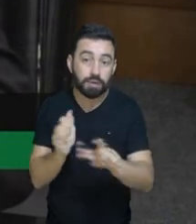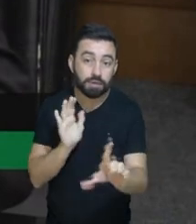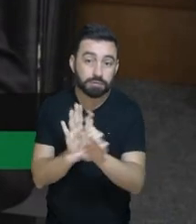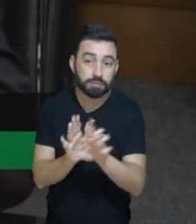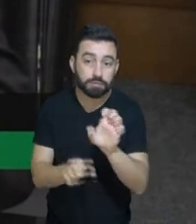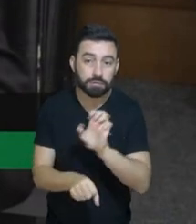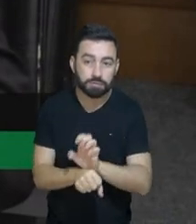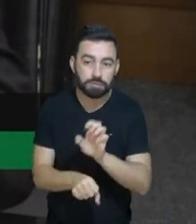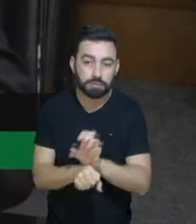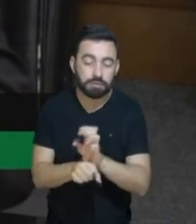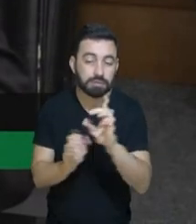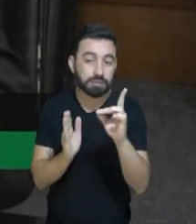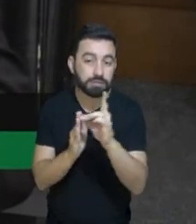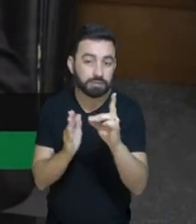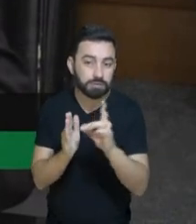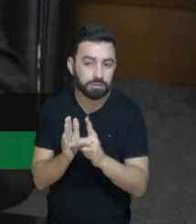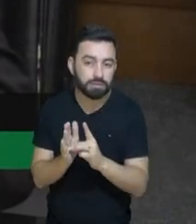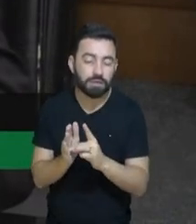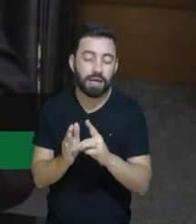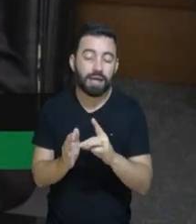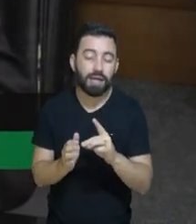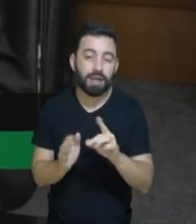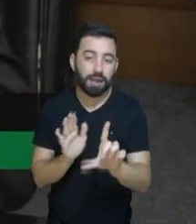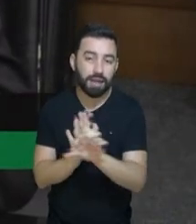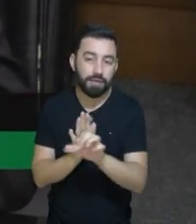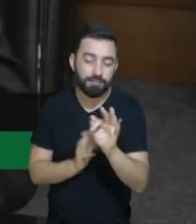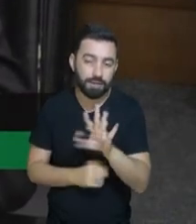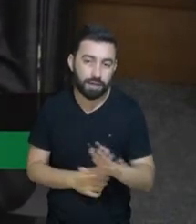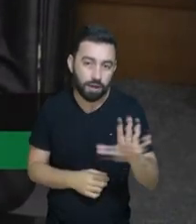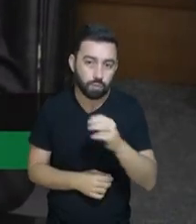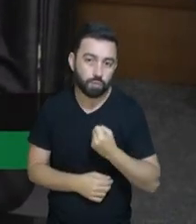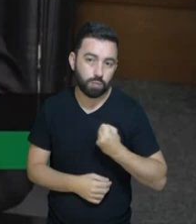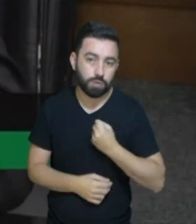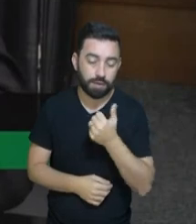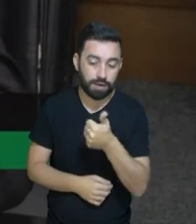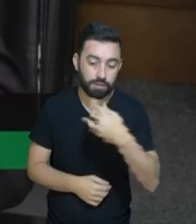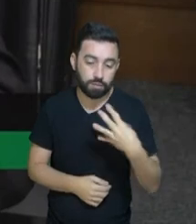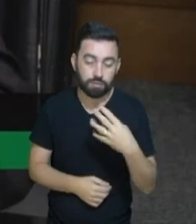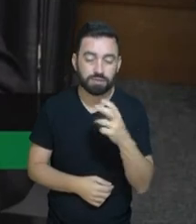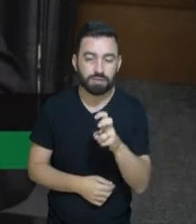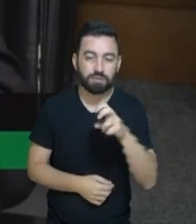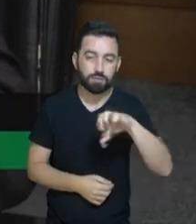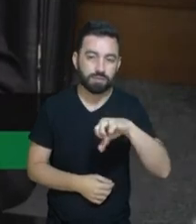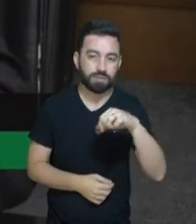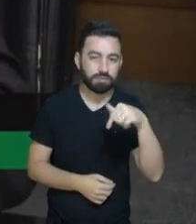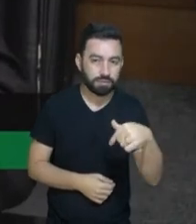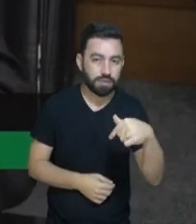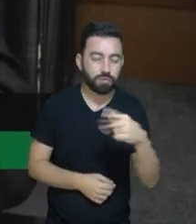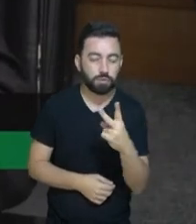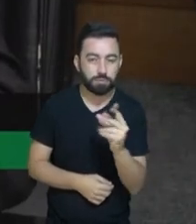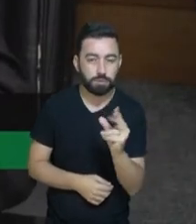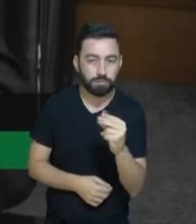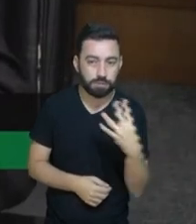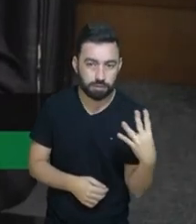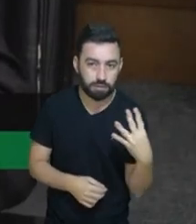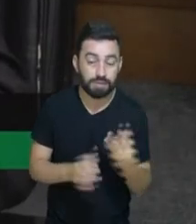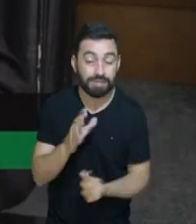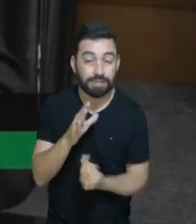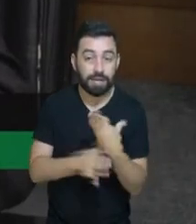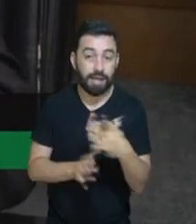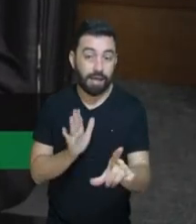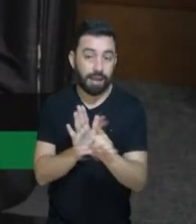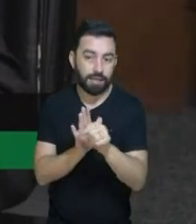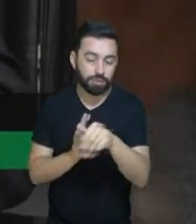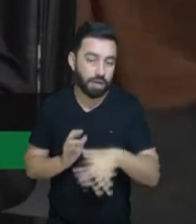Estadual às diretrizes da lei federal número 14597 2023 que institui a lei